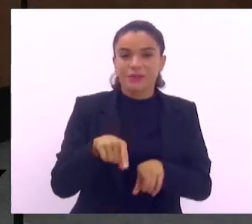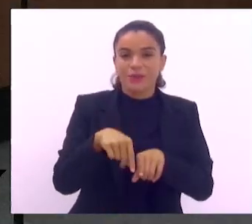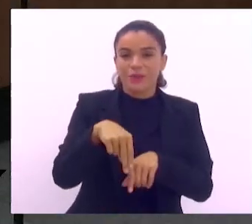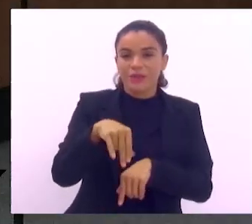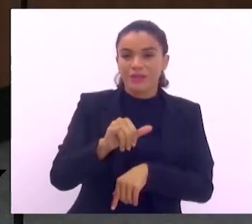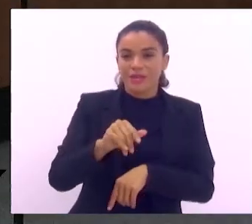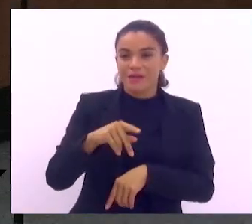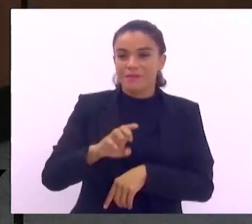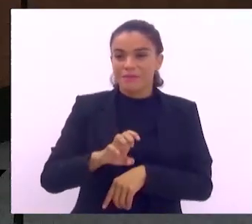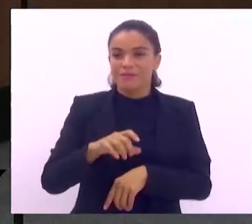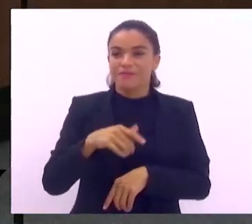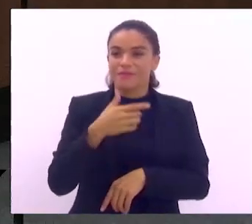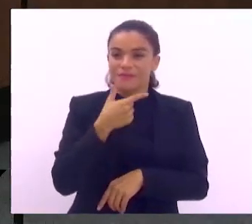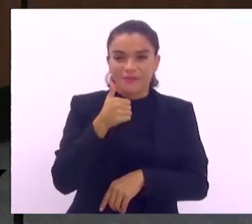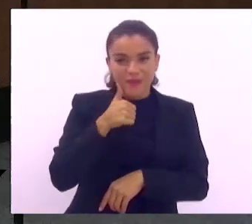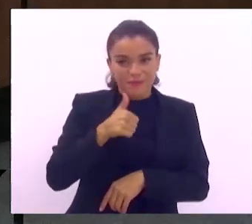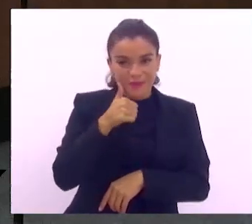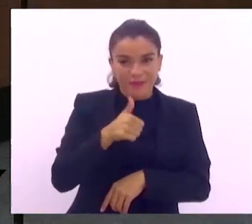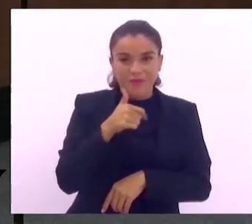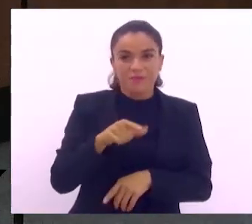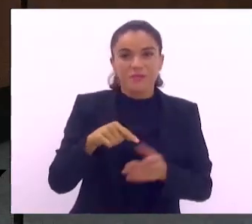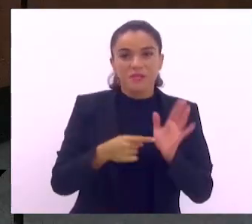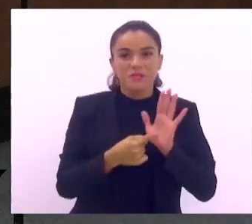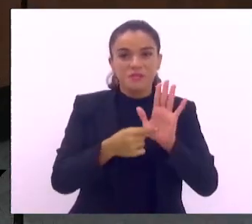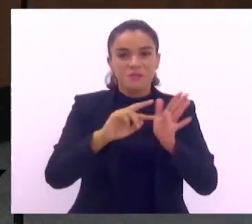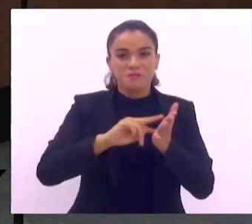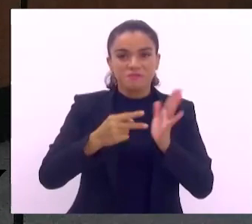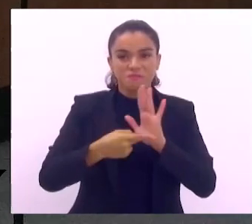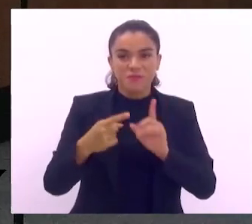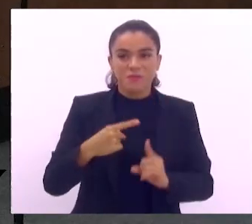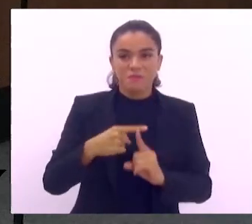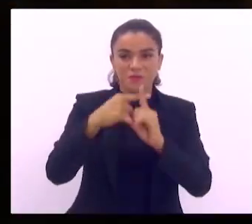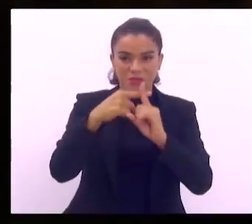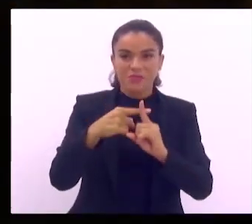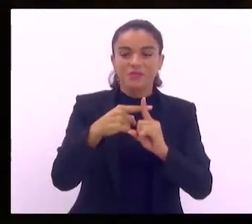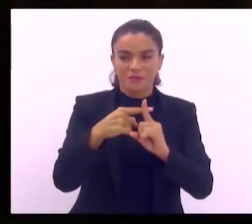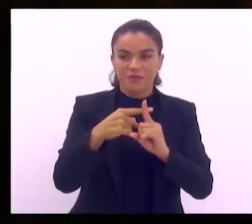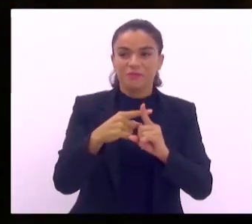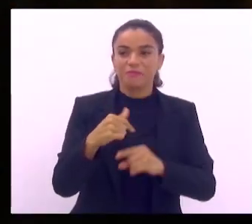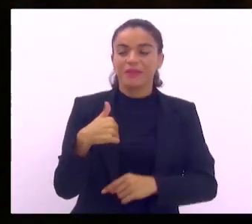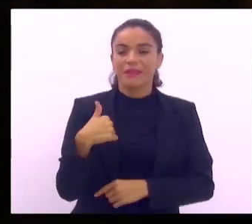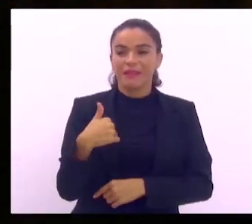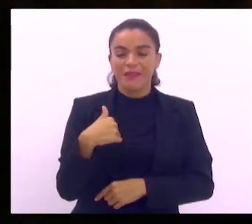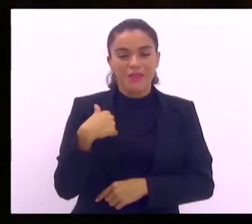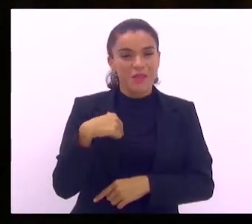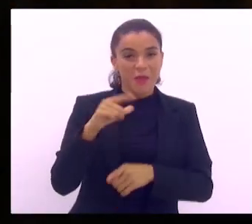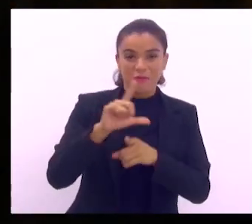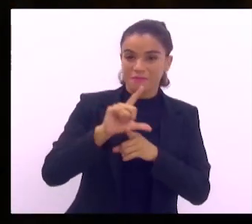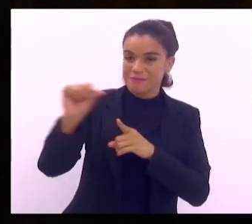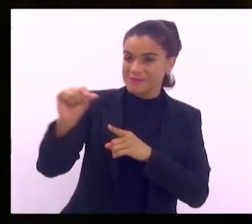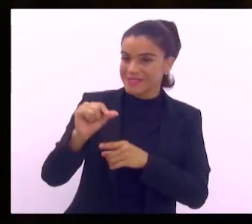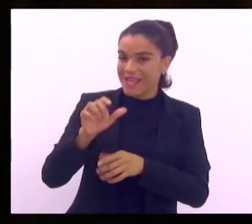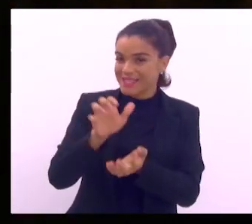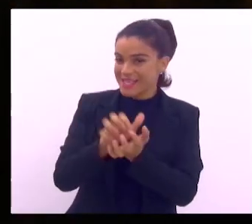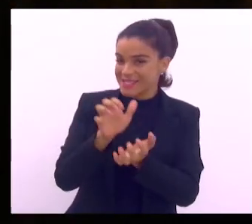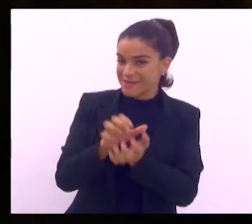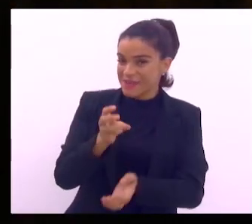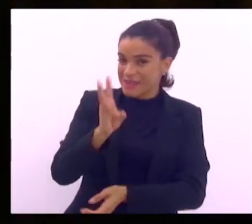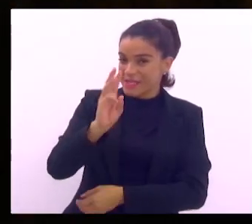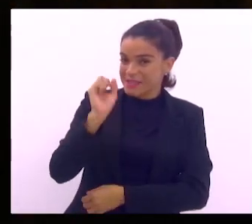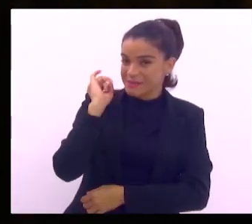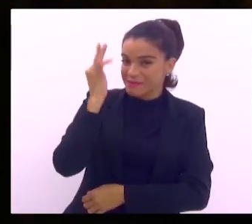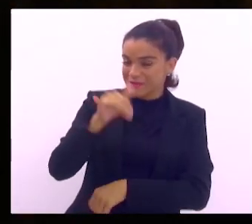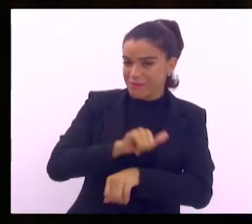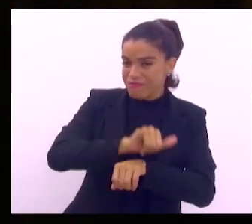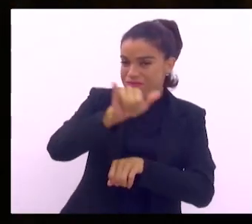né? Que para nós foi uma sinalização extremamente positiva, e eu saí do Recife às 3h30 da madrugada num voo